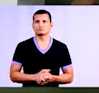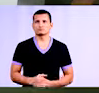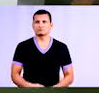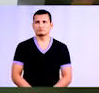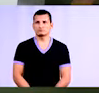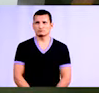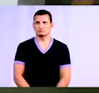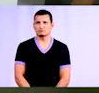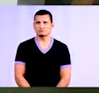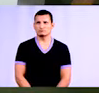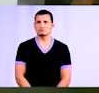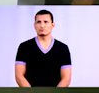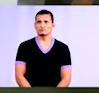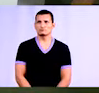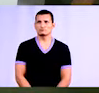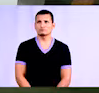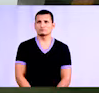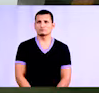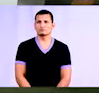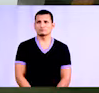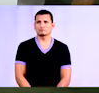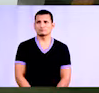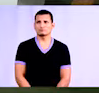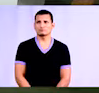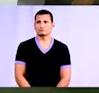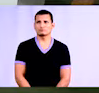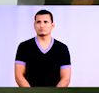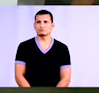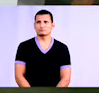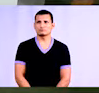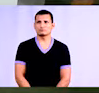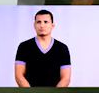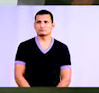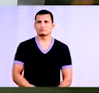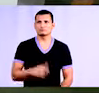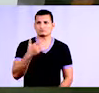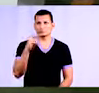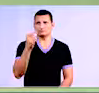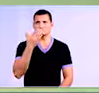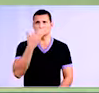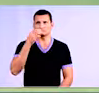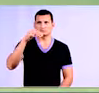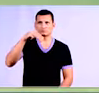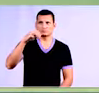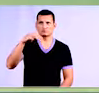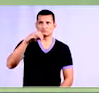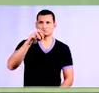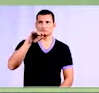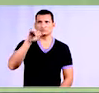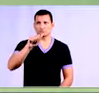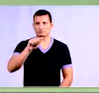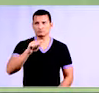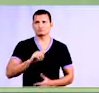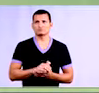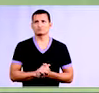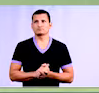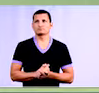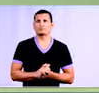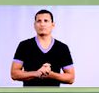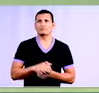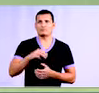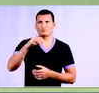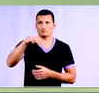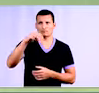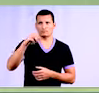mesmo. Então, seguindo, falaremos do outro tipo de memória. Memória virtual.